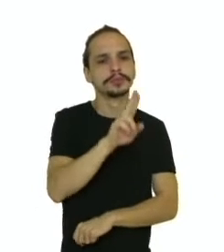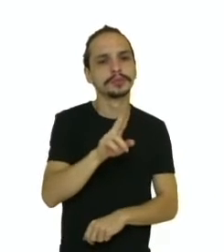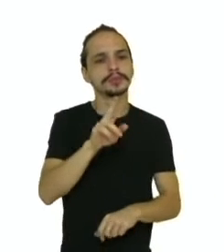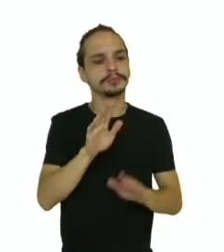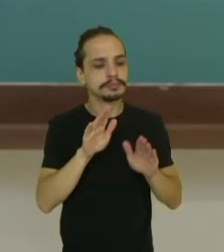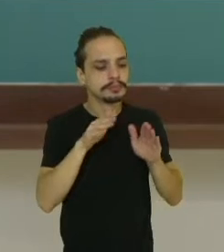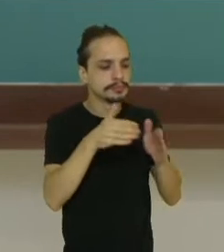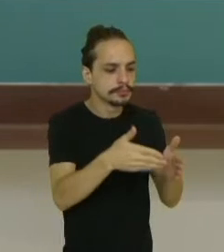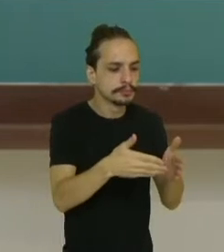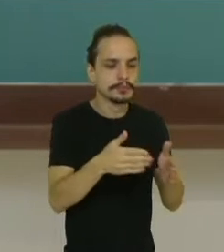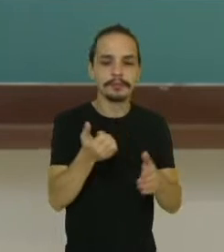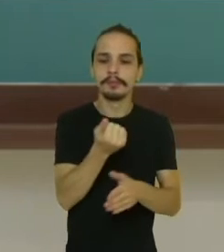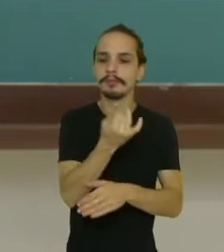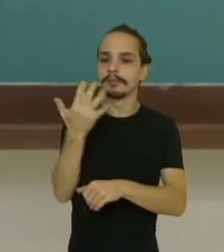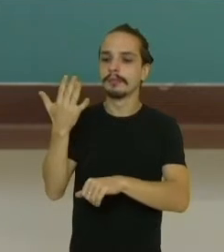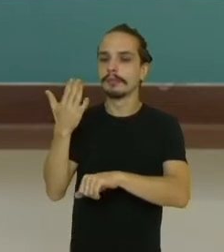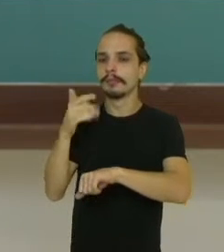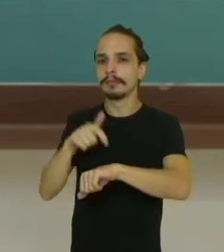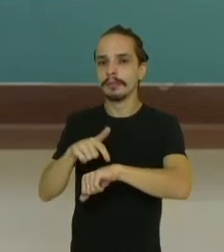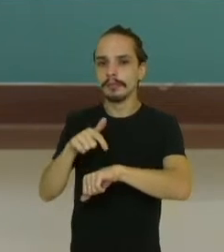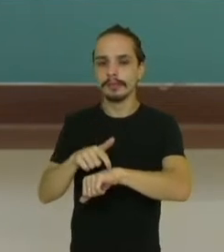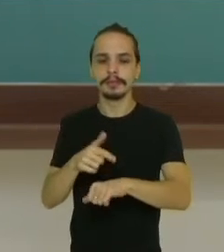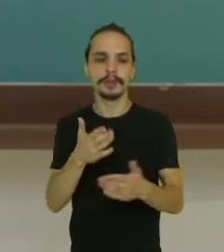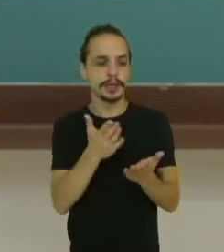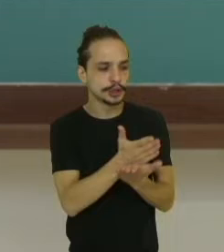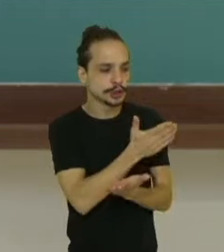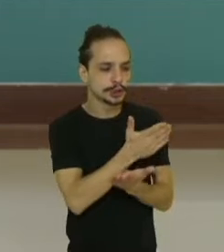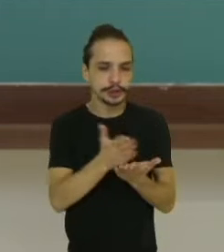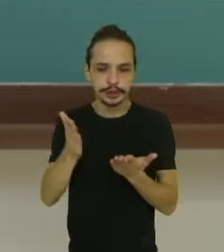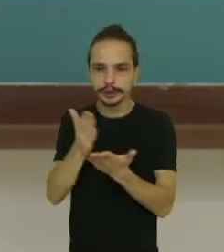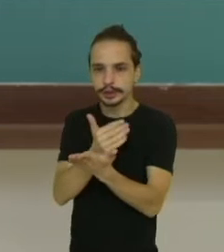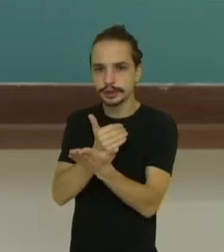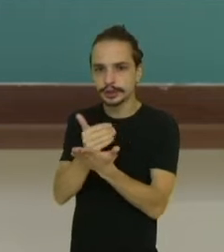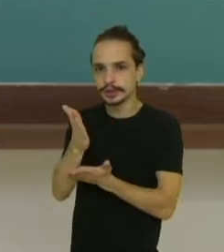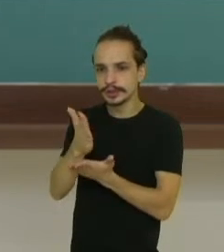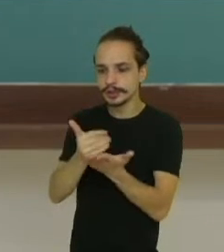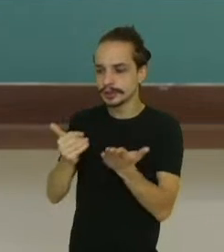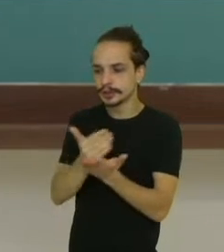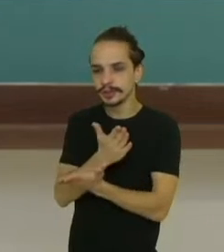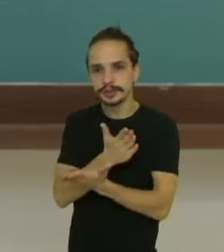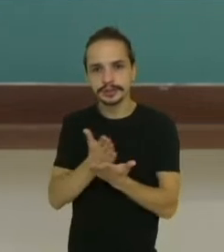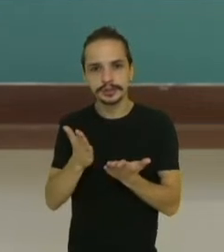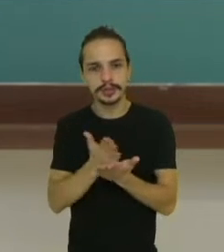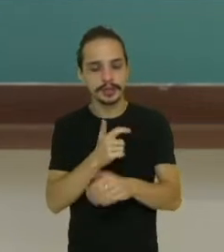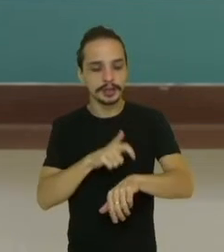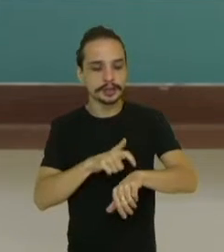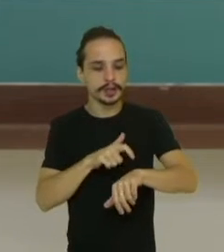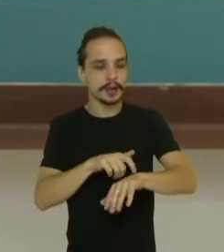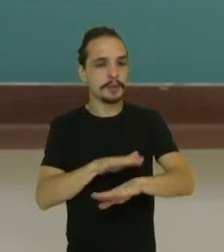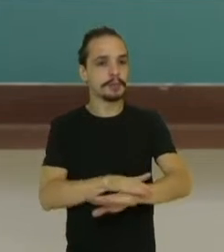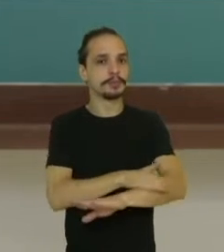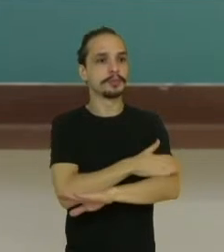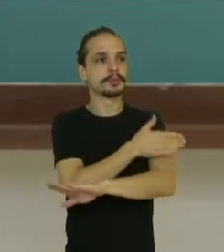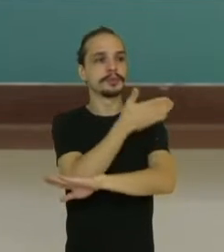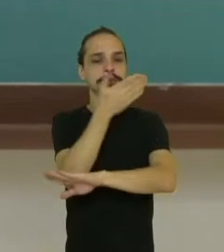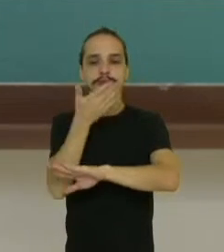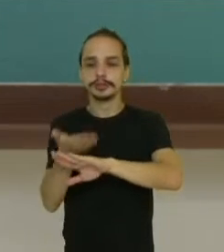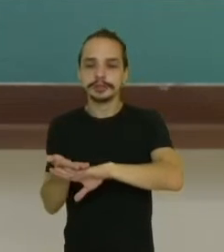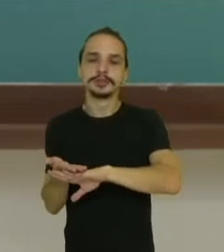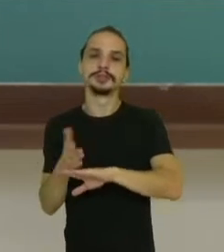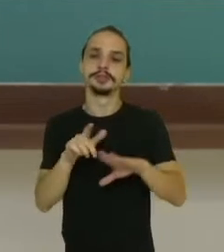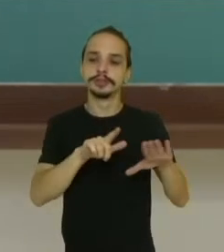atividade como eu vou dividir o tempo entre as atividades que eu preciso realizar ao longo do meu dia ao longo da minha